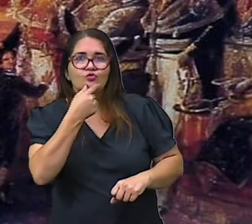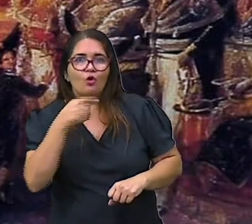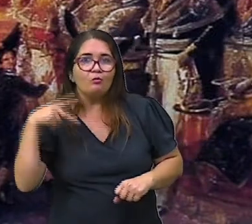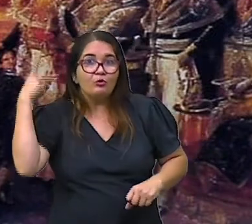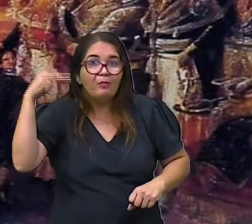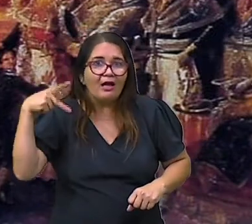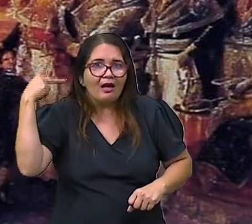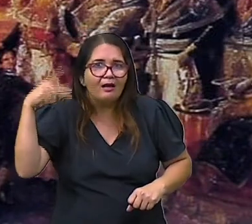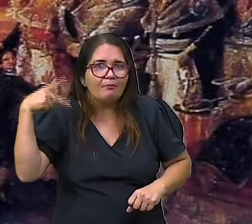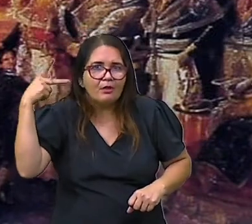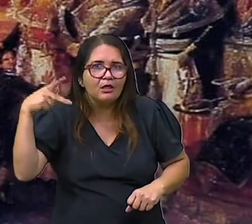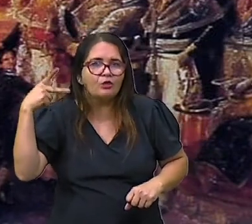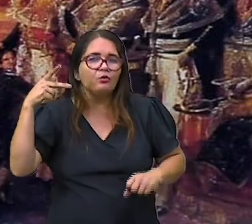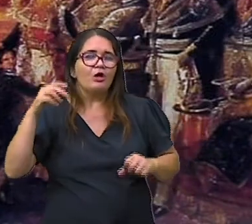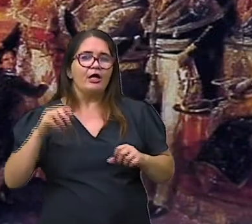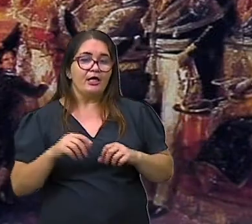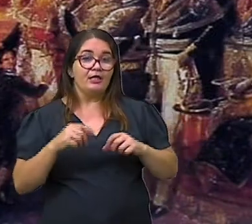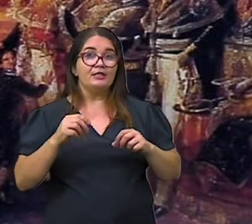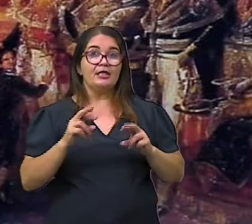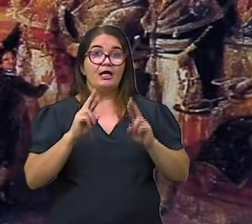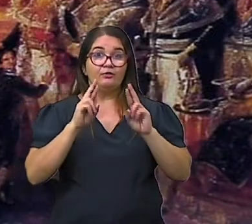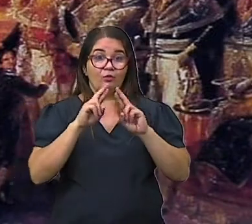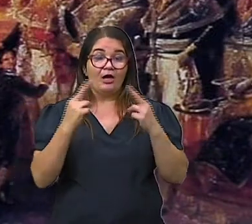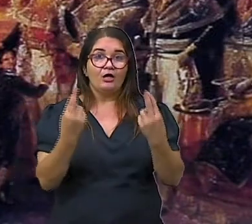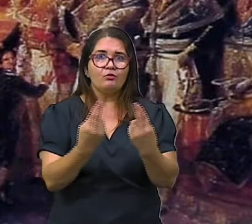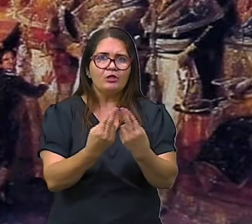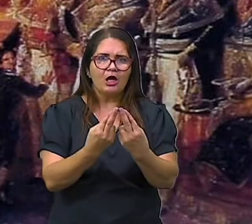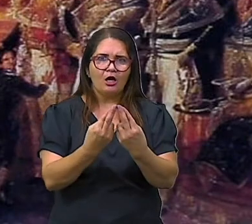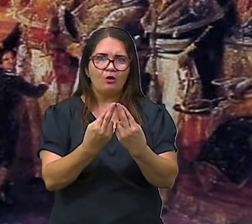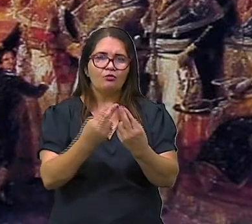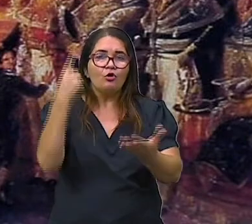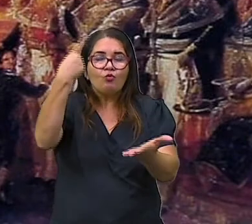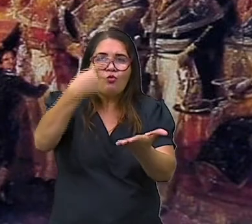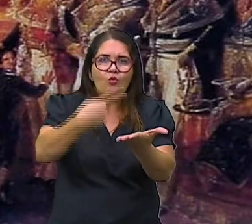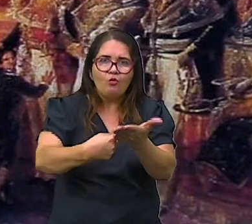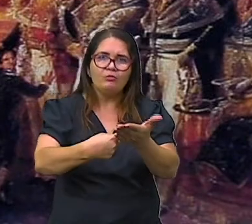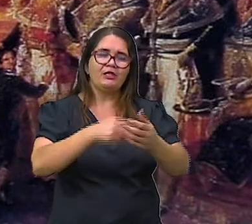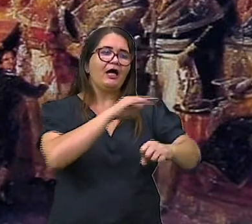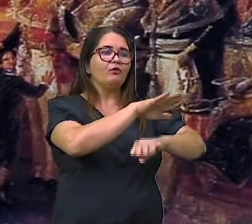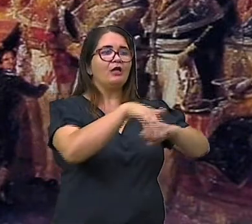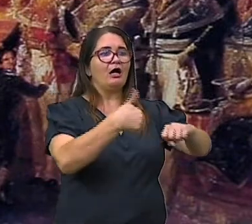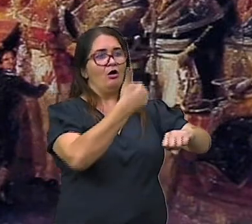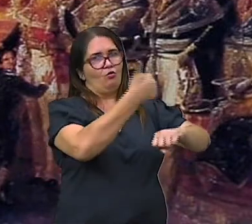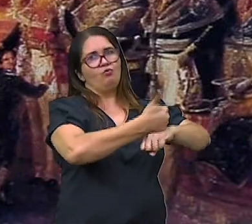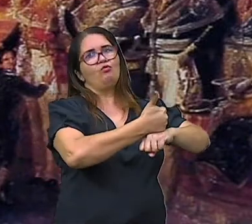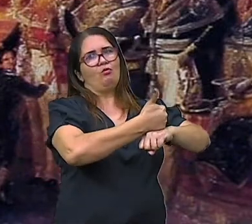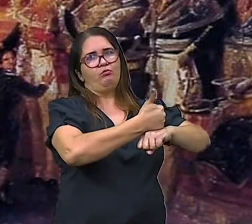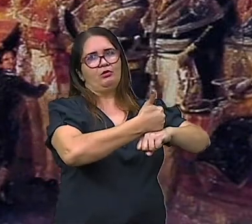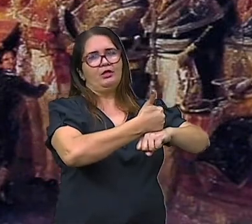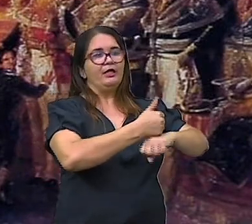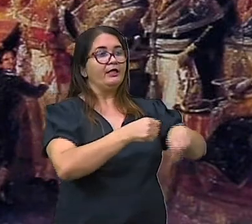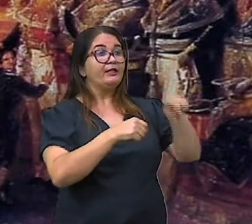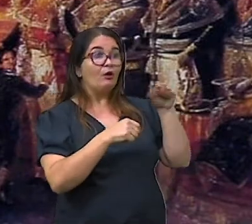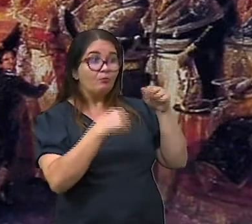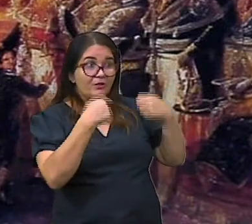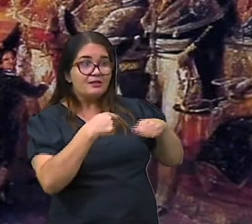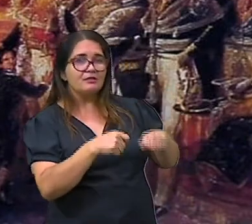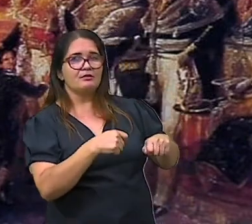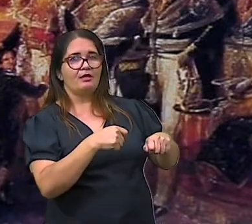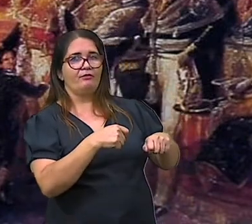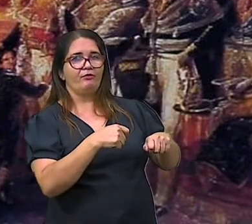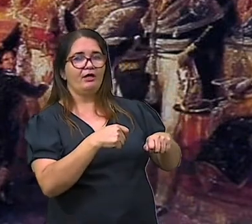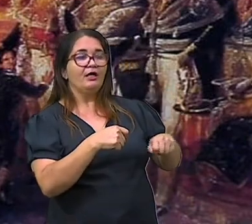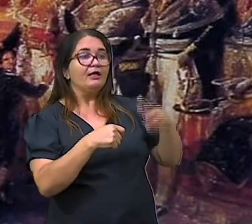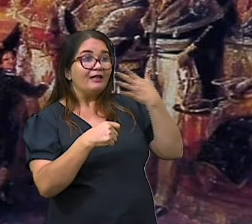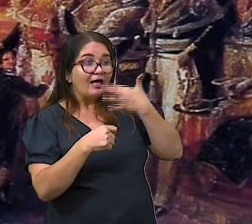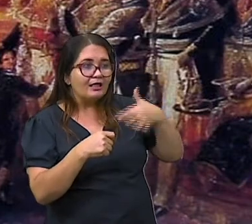essa idade que ele vai assumir o trono do Brasil para apaziguar os ânimos políticos e